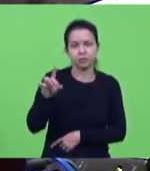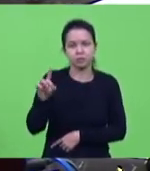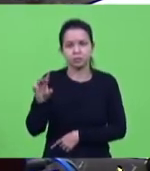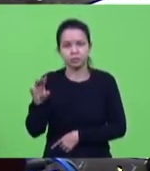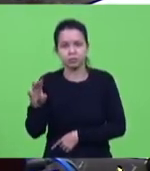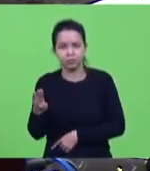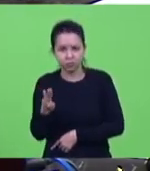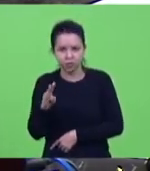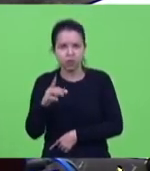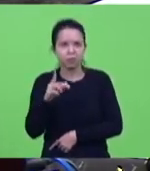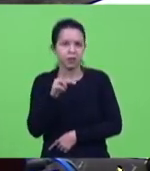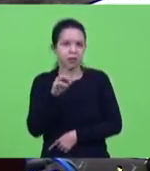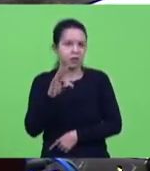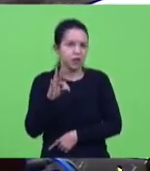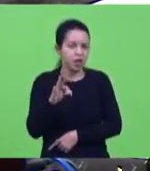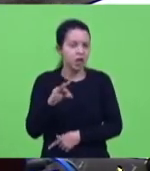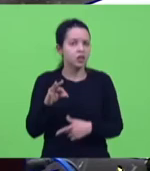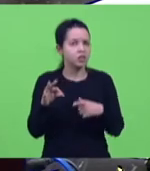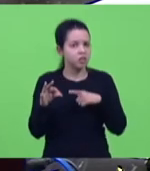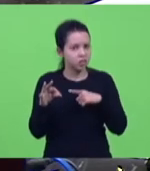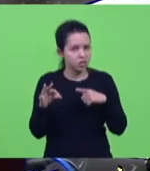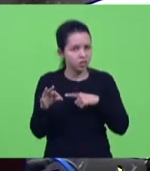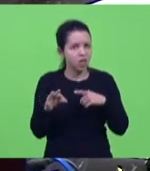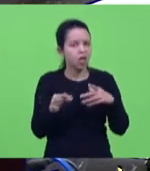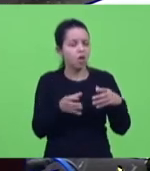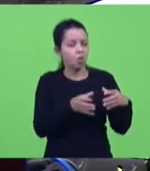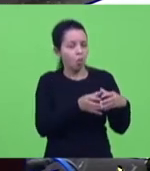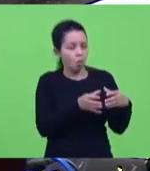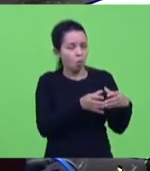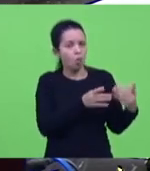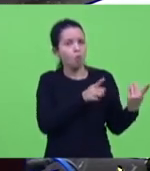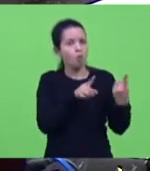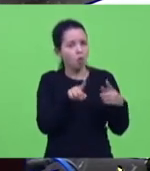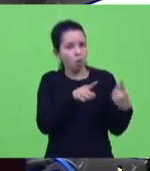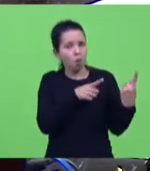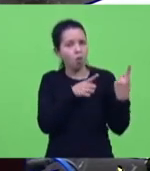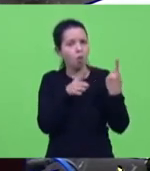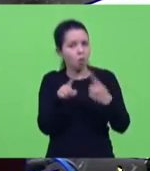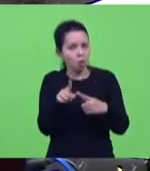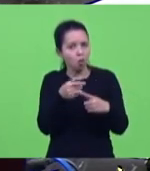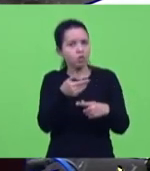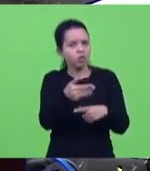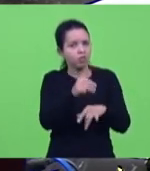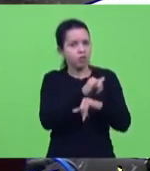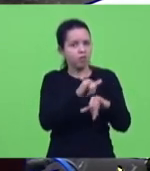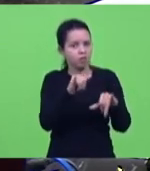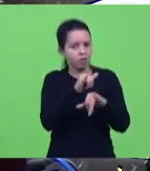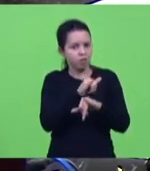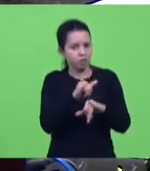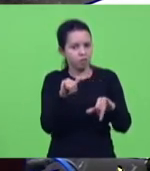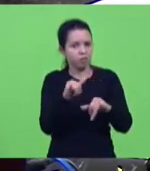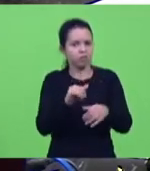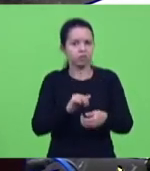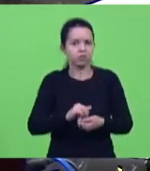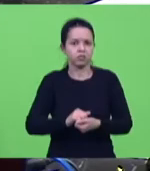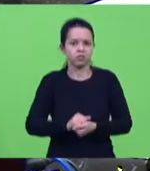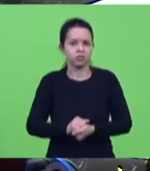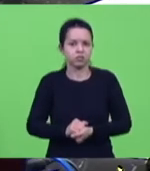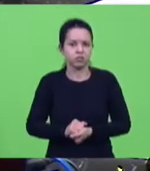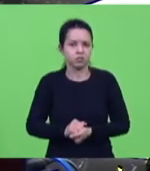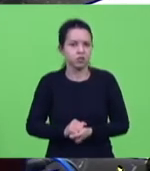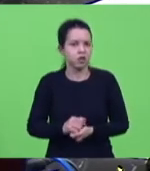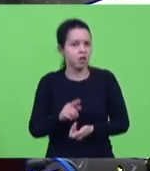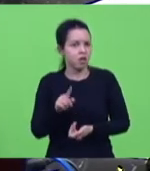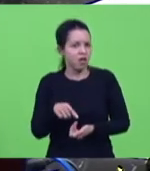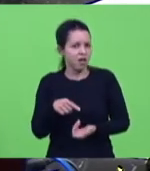vai ter, do PT, vai ter sempre um lado que é contra e vai fazer manifestação. Criatura que é uma coisa assim